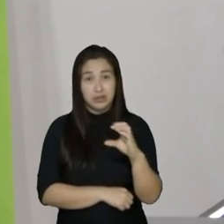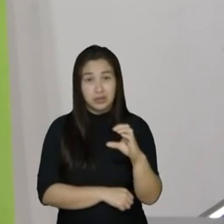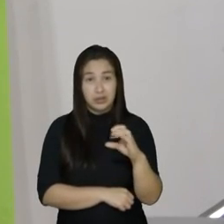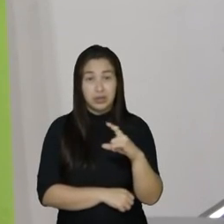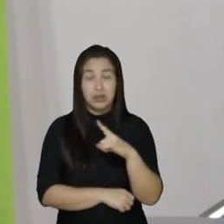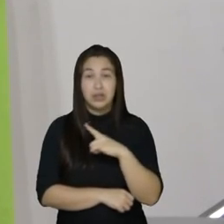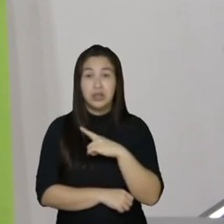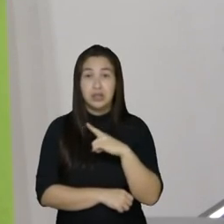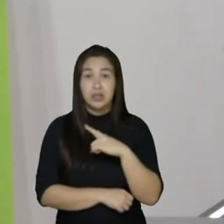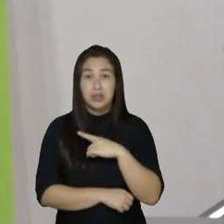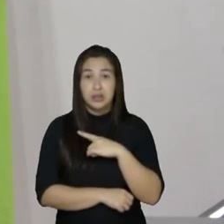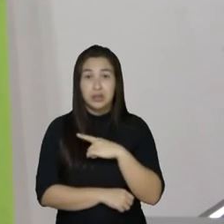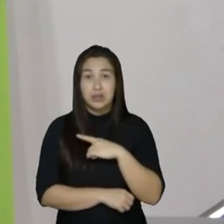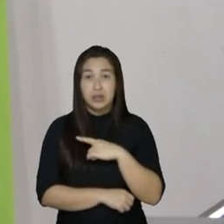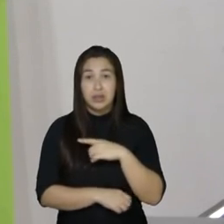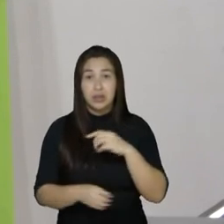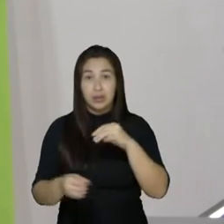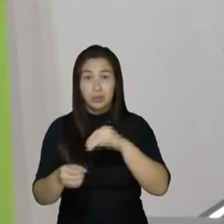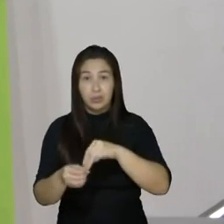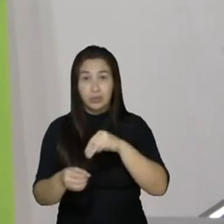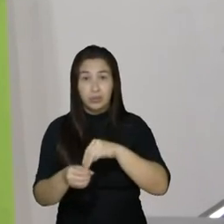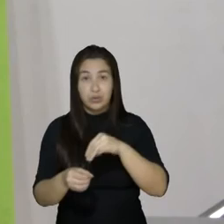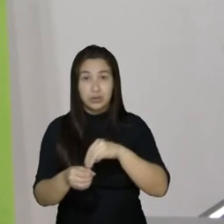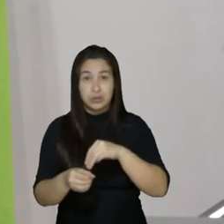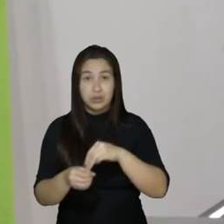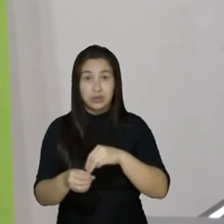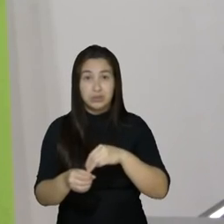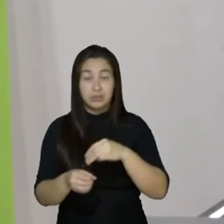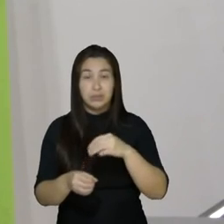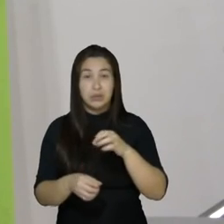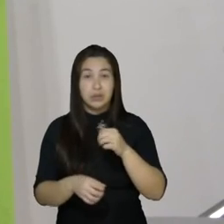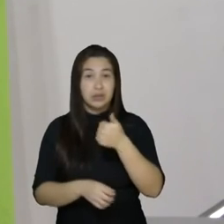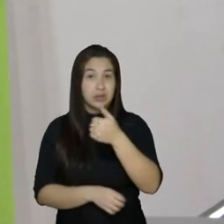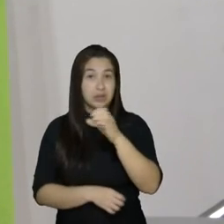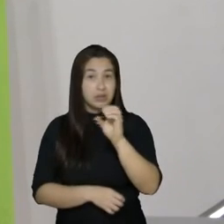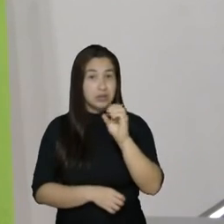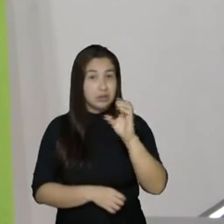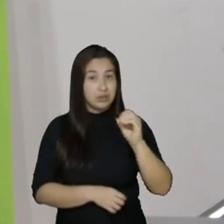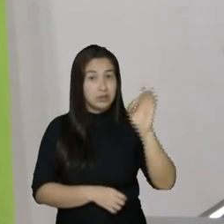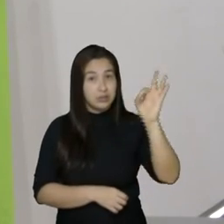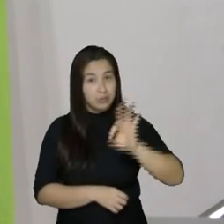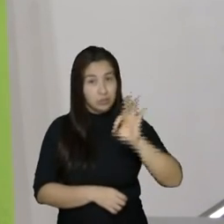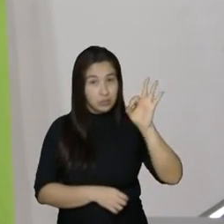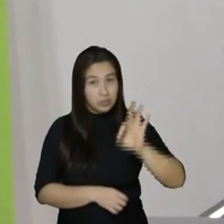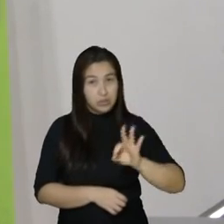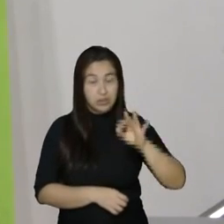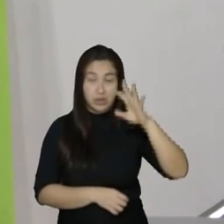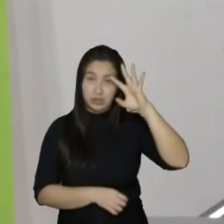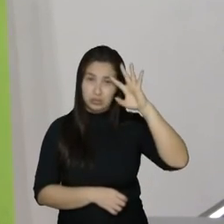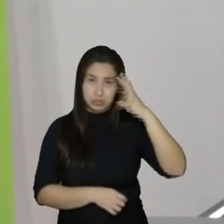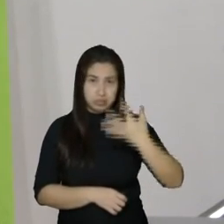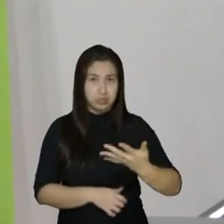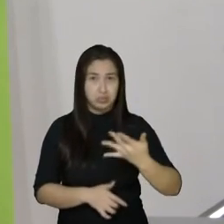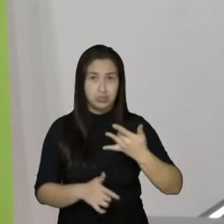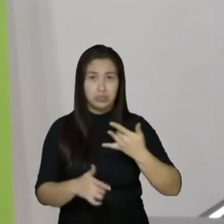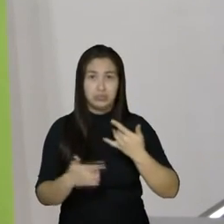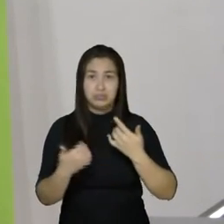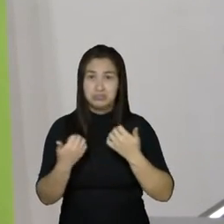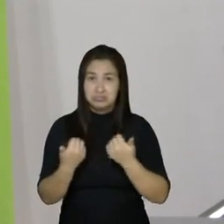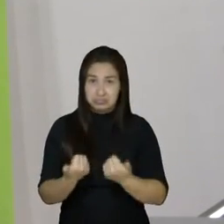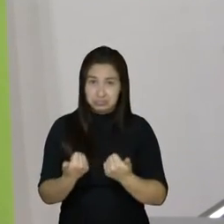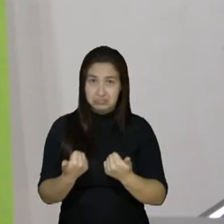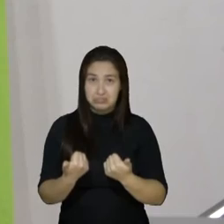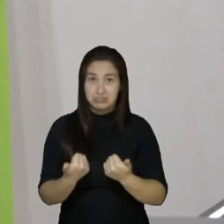Catarina municípios com 100% de solução, de resolutividade,